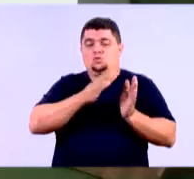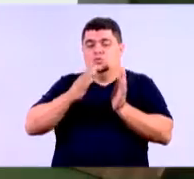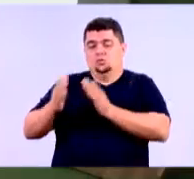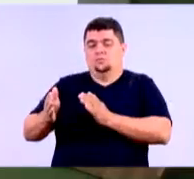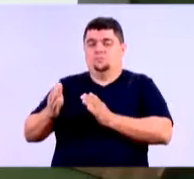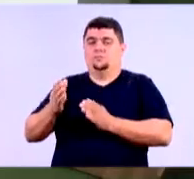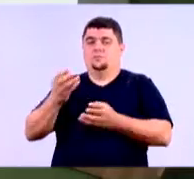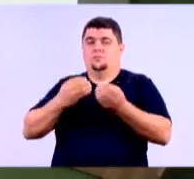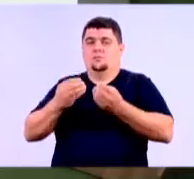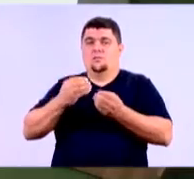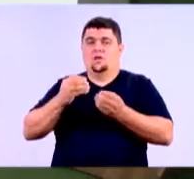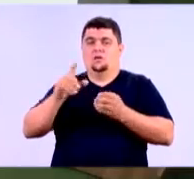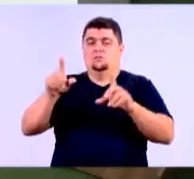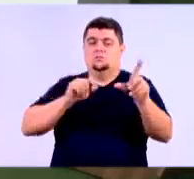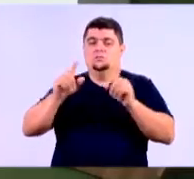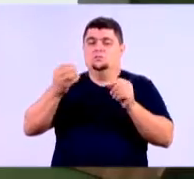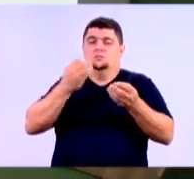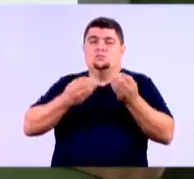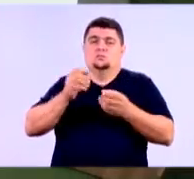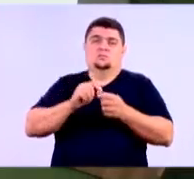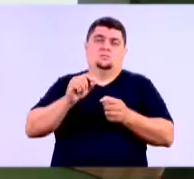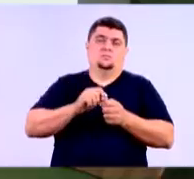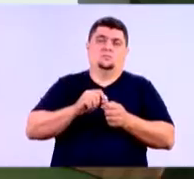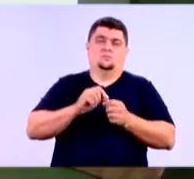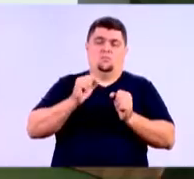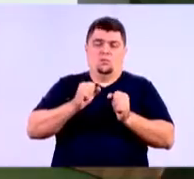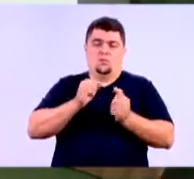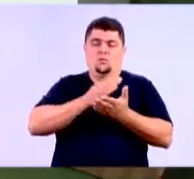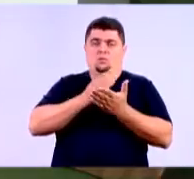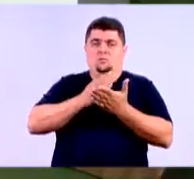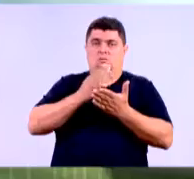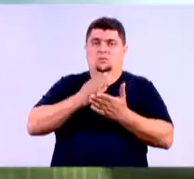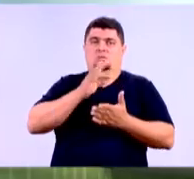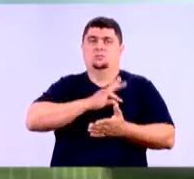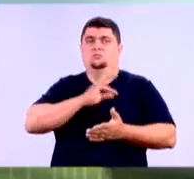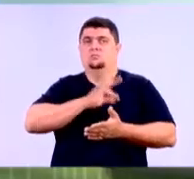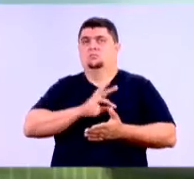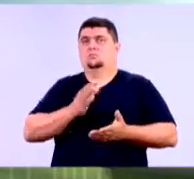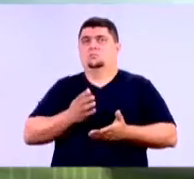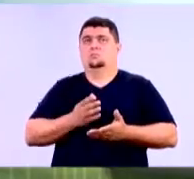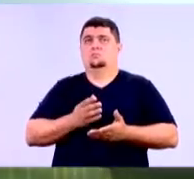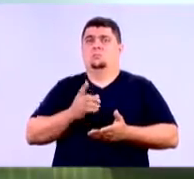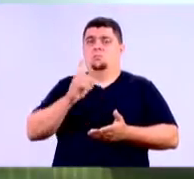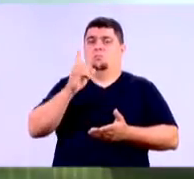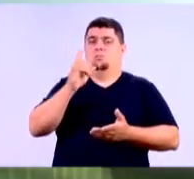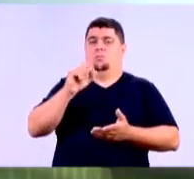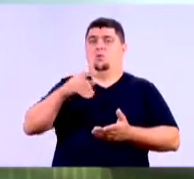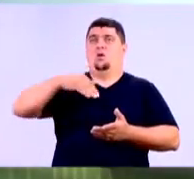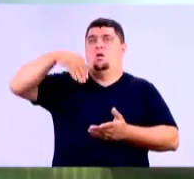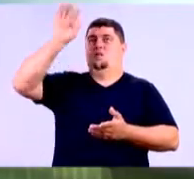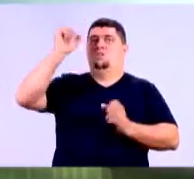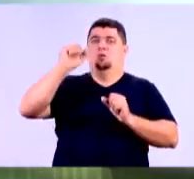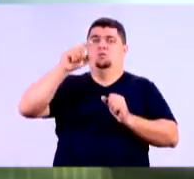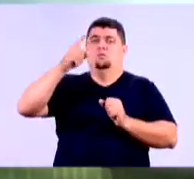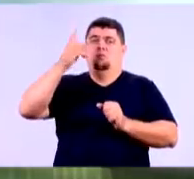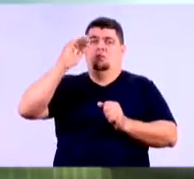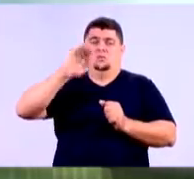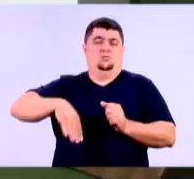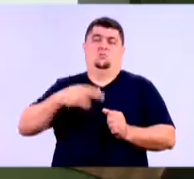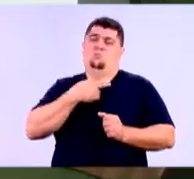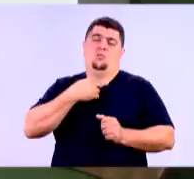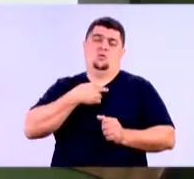vai determinar parâmetros. Então, assim, eu posso vender a prazo para quem recebe mais de R$1.000 por mês. Para quem recebe menos, eu não gostaria de